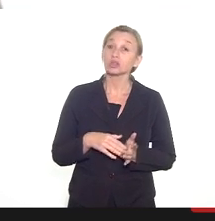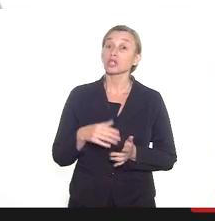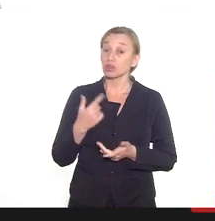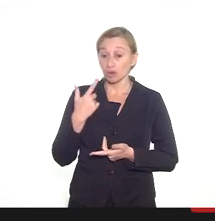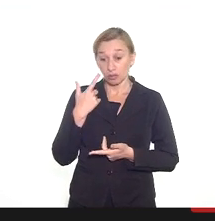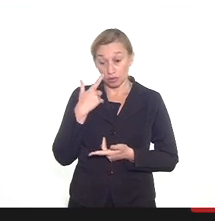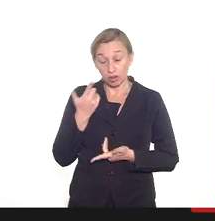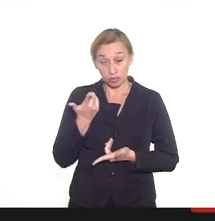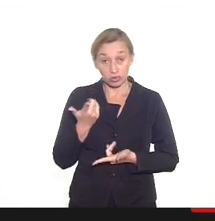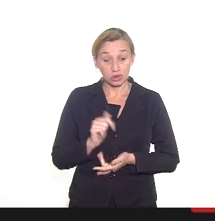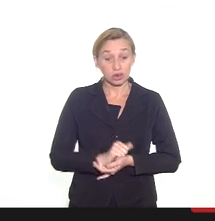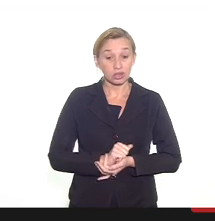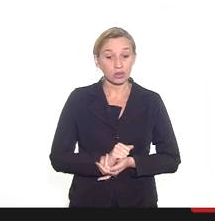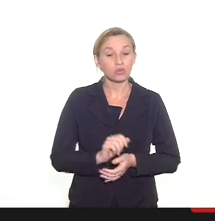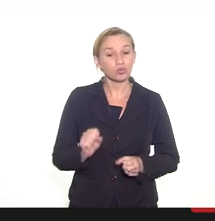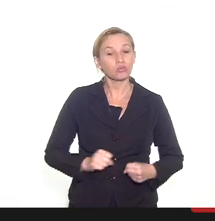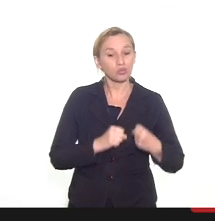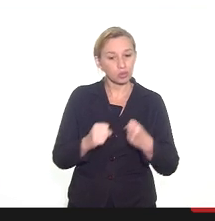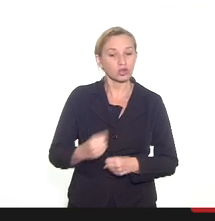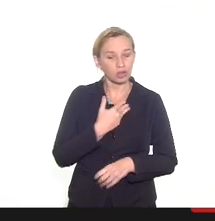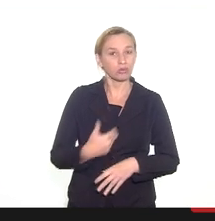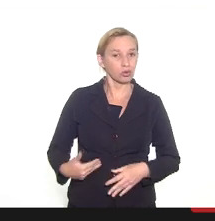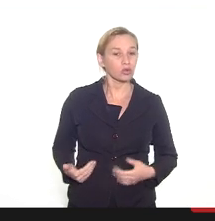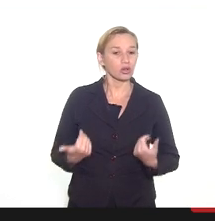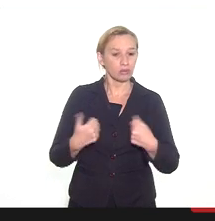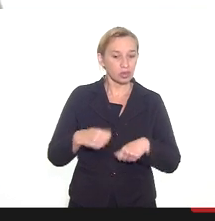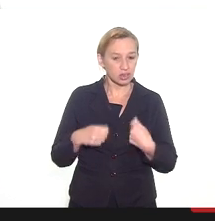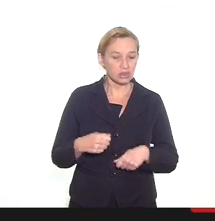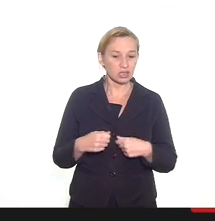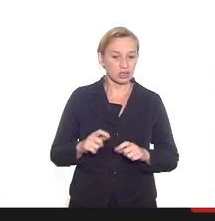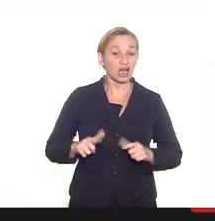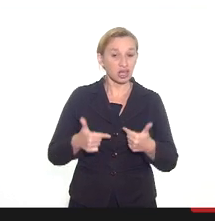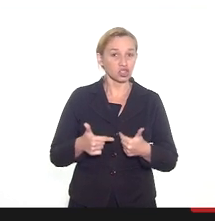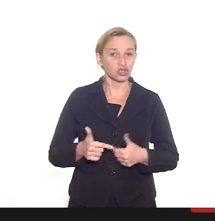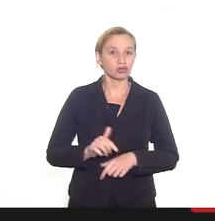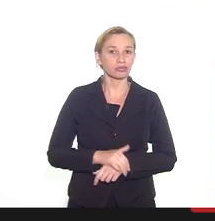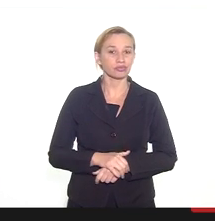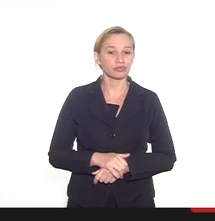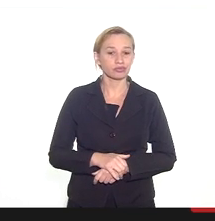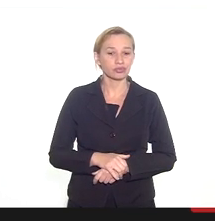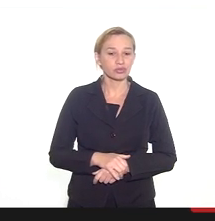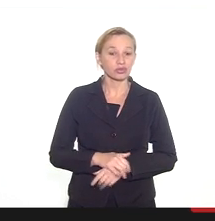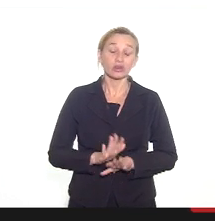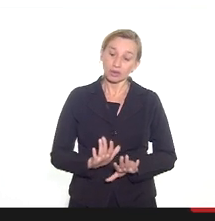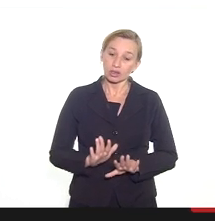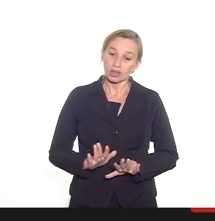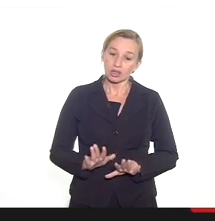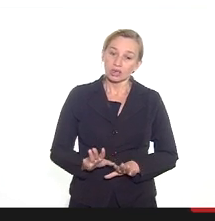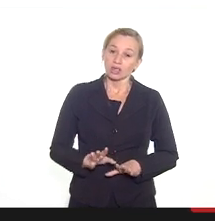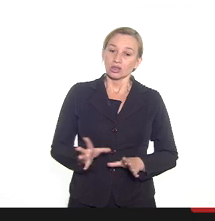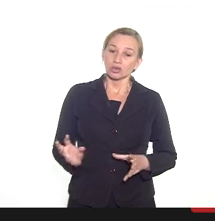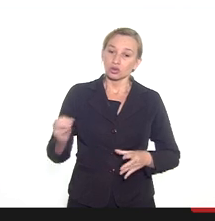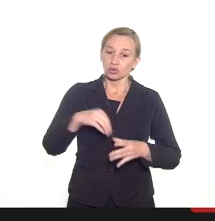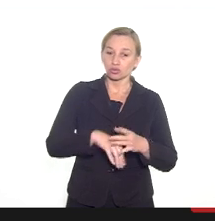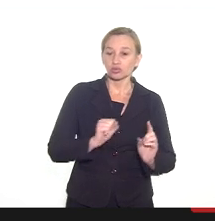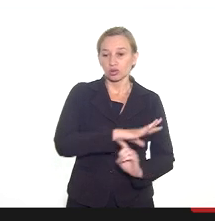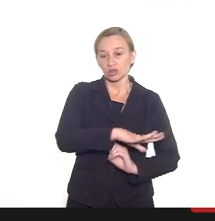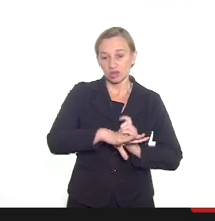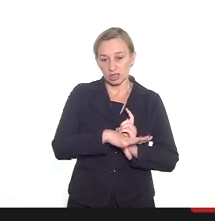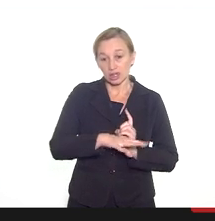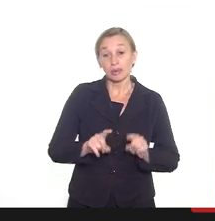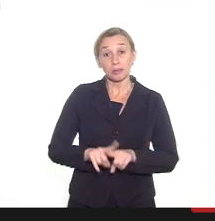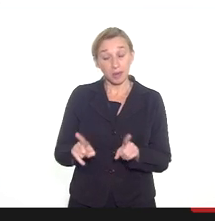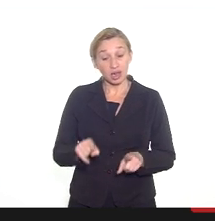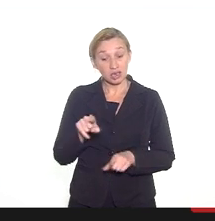devemos enfrentar, que o poder público tem o dever de enfrentar. Claro que com o engajamento da sociedade civil,